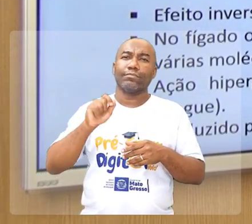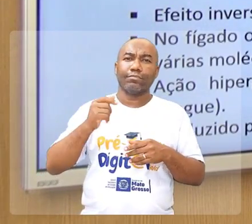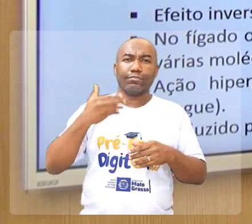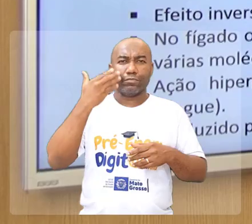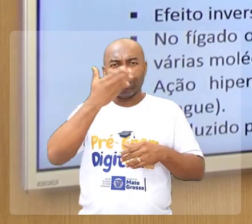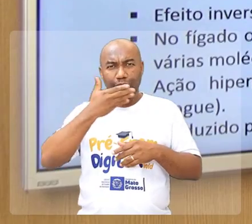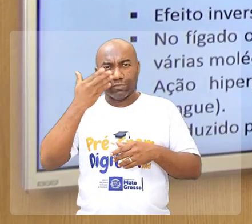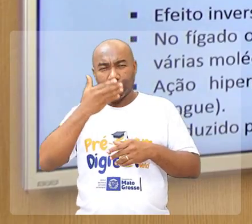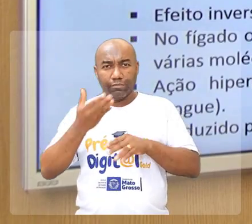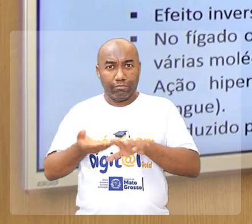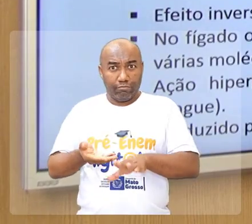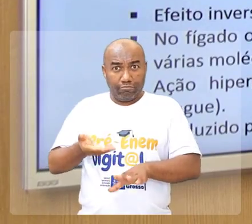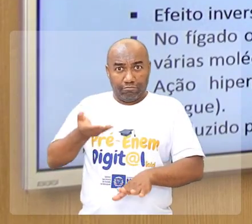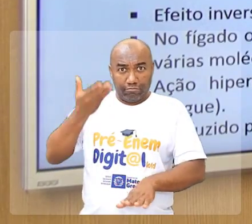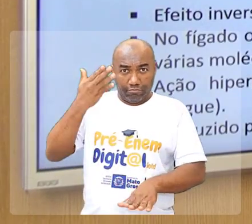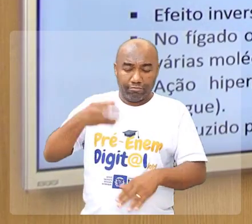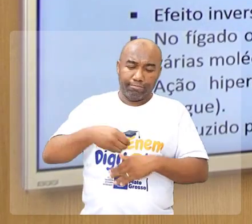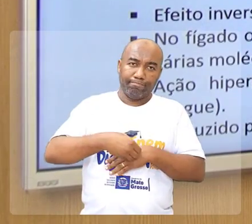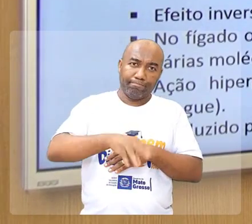mais alta.